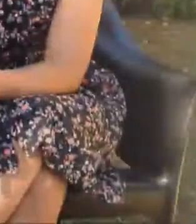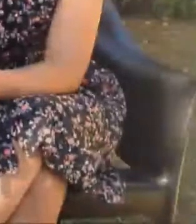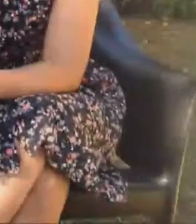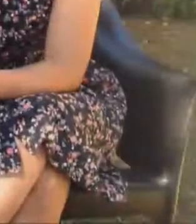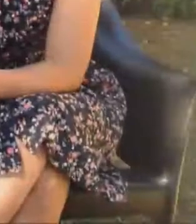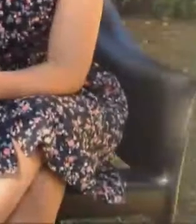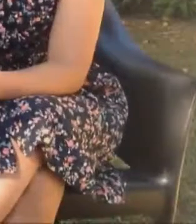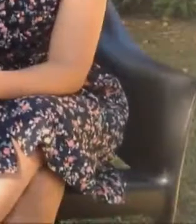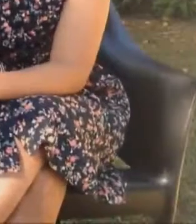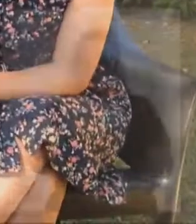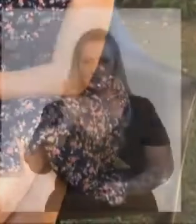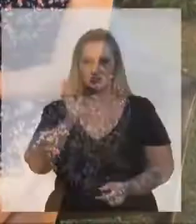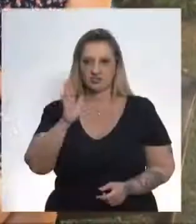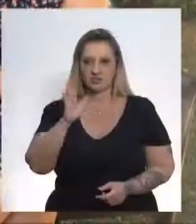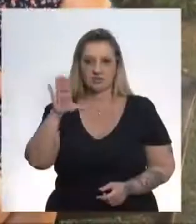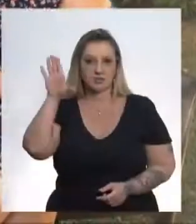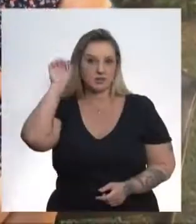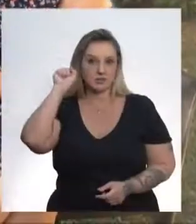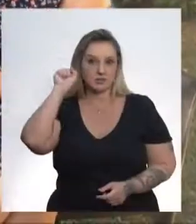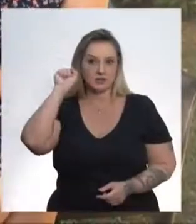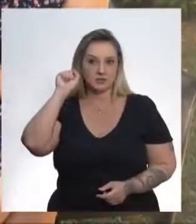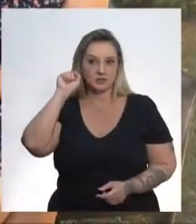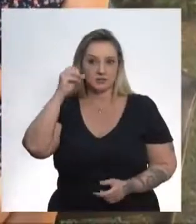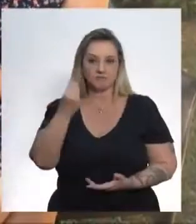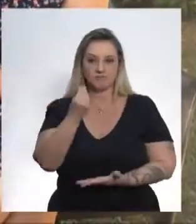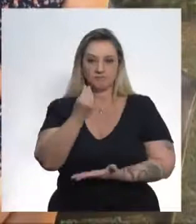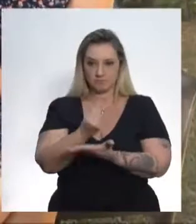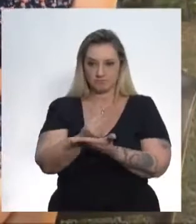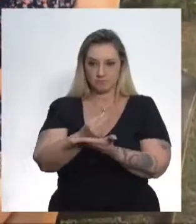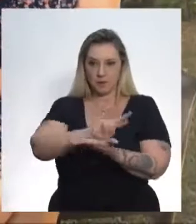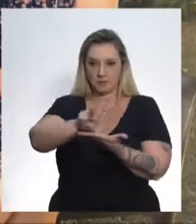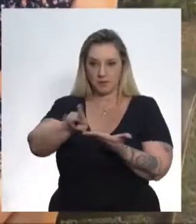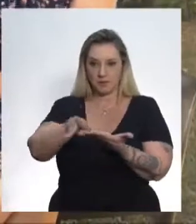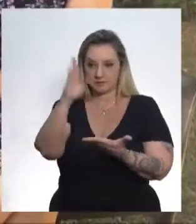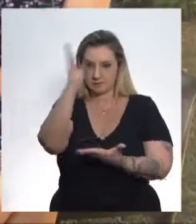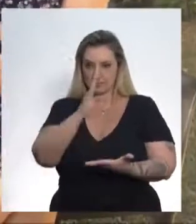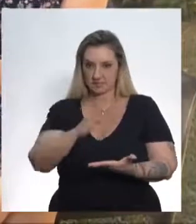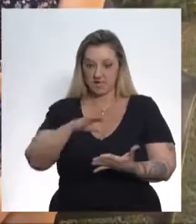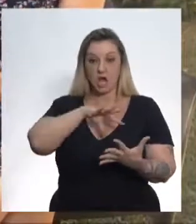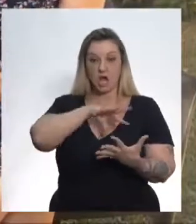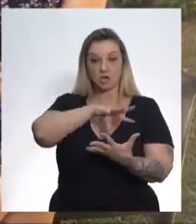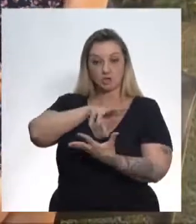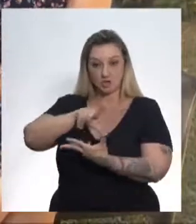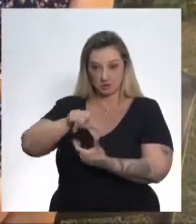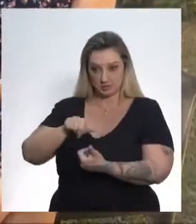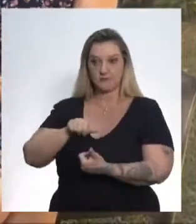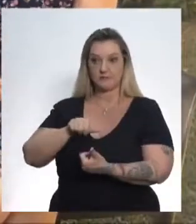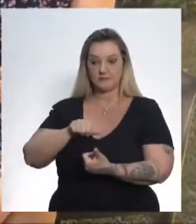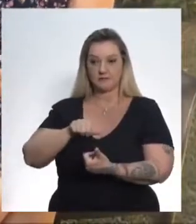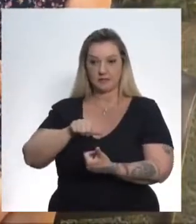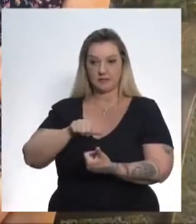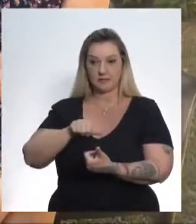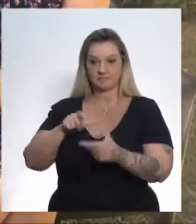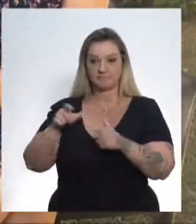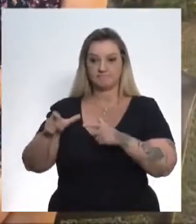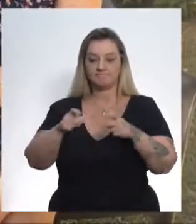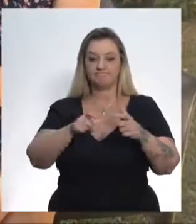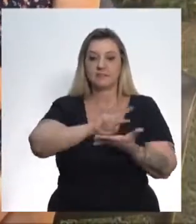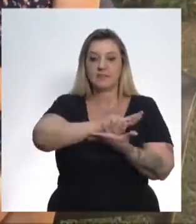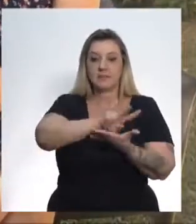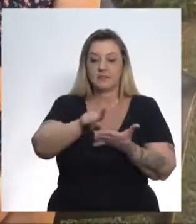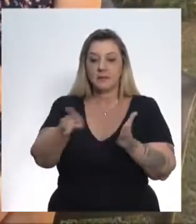Você já deve ter ouvido falar nos biomas brasileiros. Na geografia, os biomas são áreas com